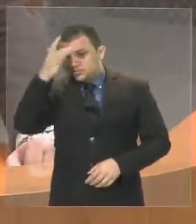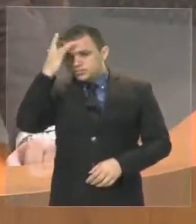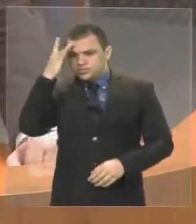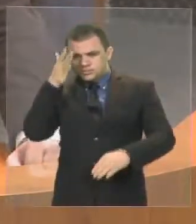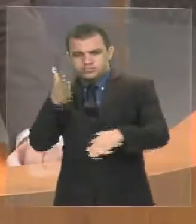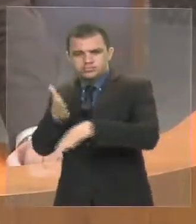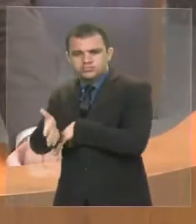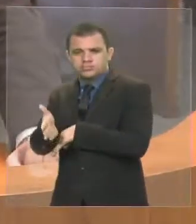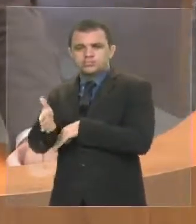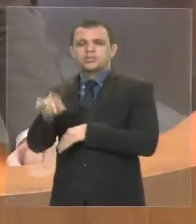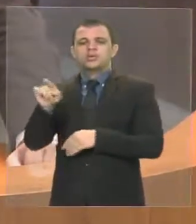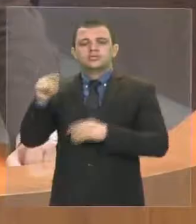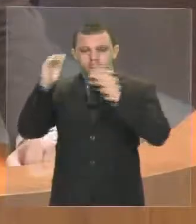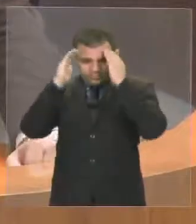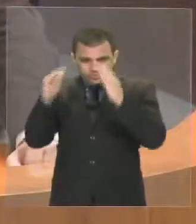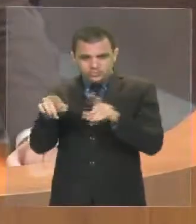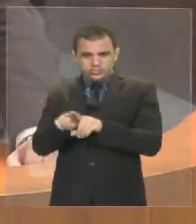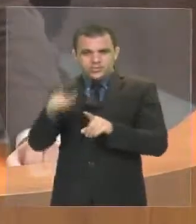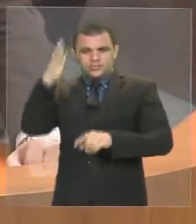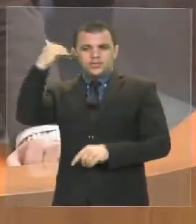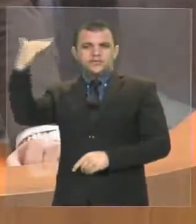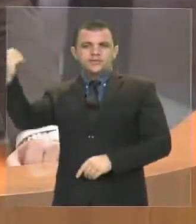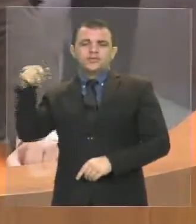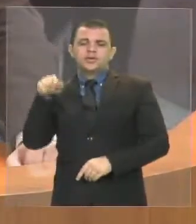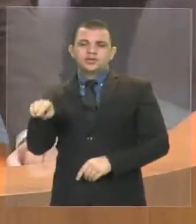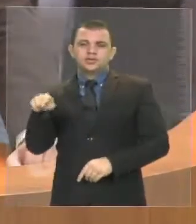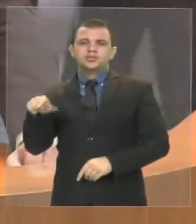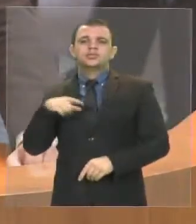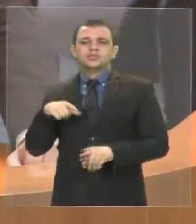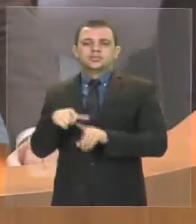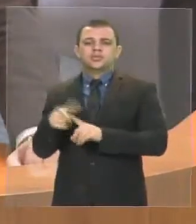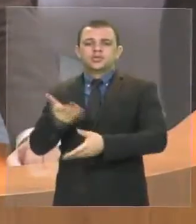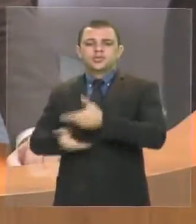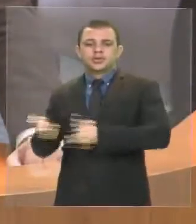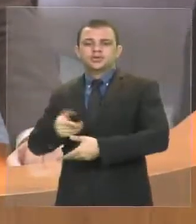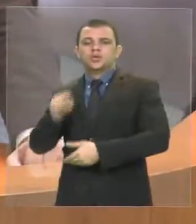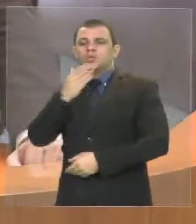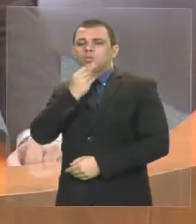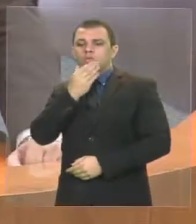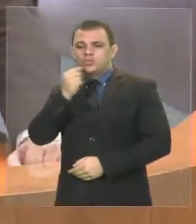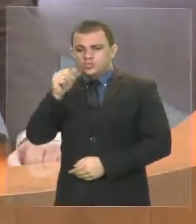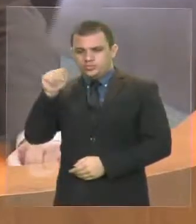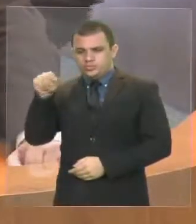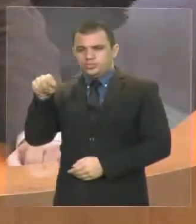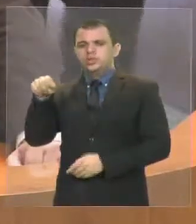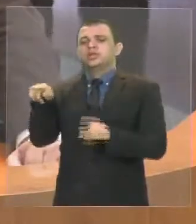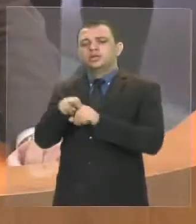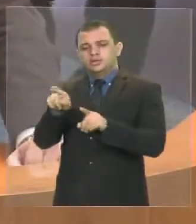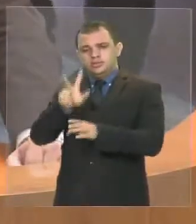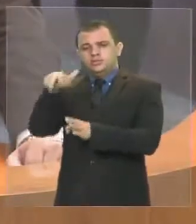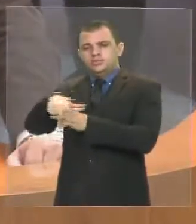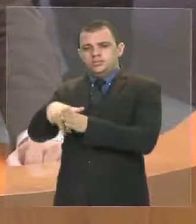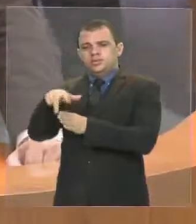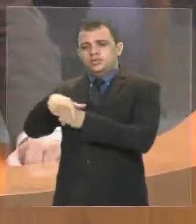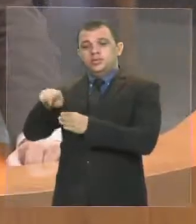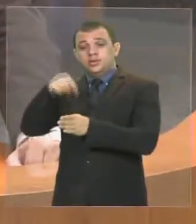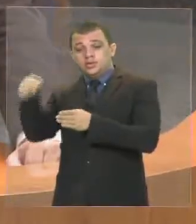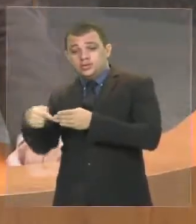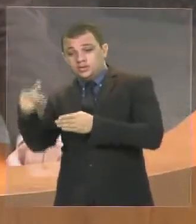e fama, que também era compartilhada com o cavalo conduzido pelo vaqueiro. Na década de